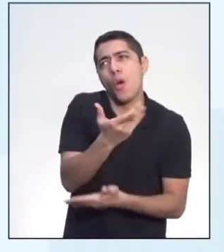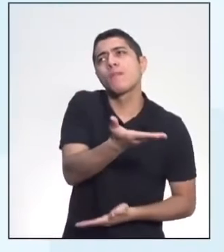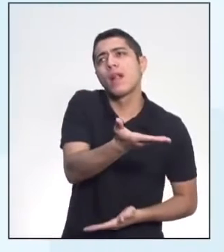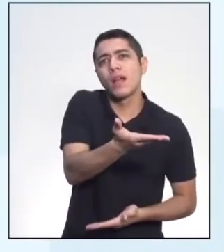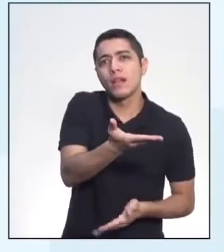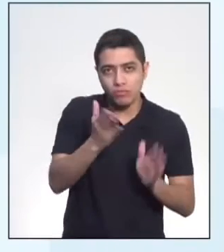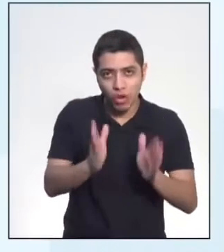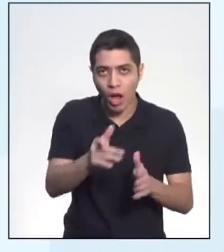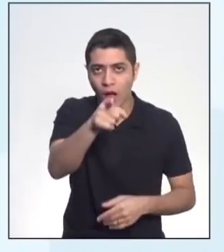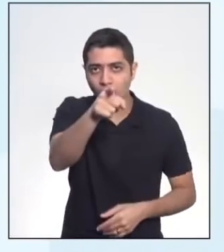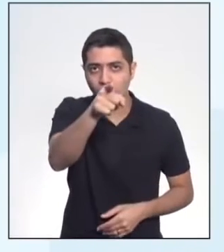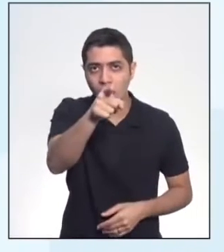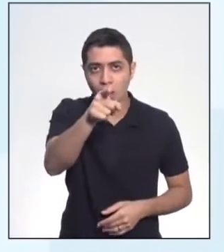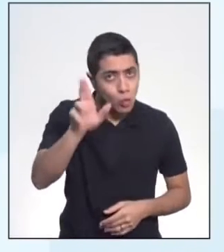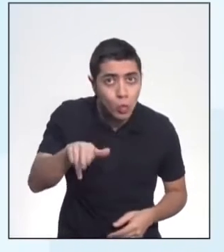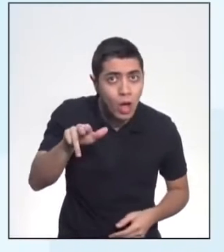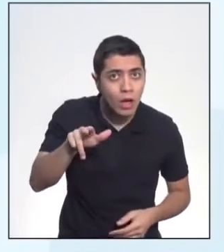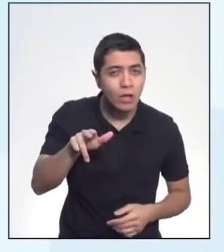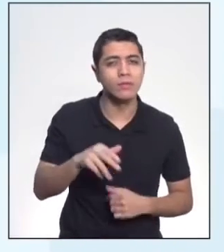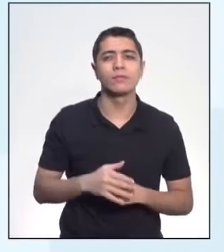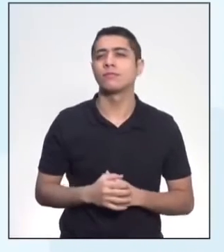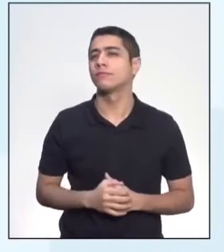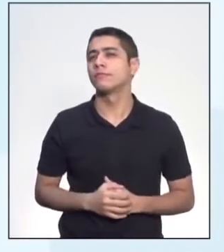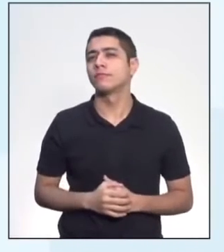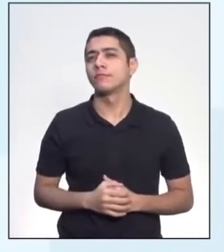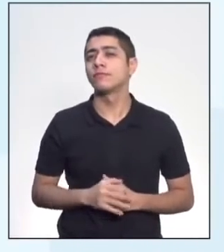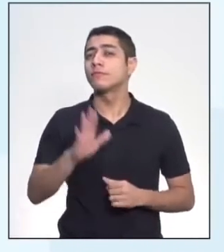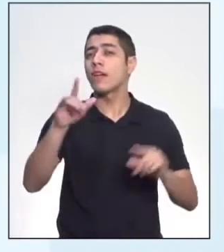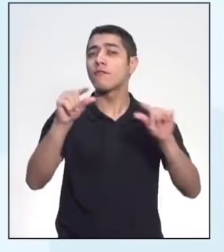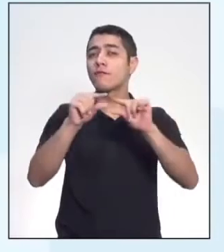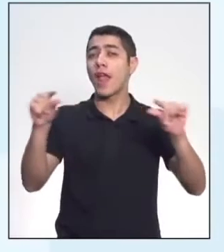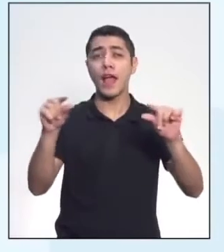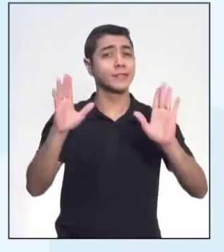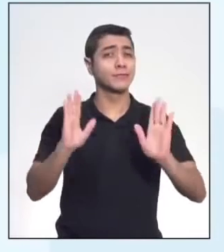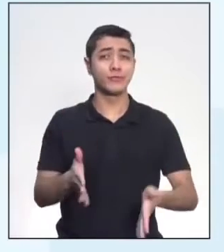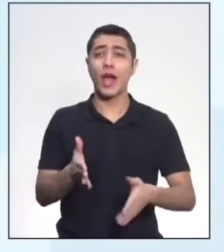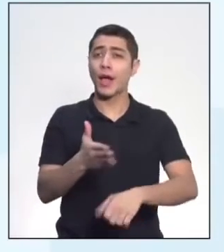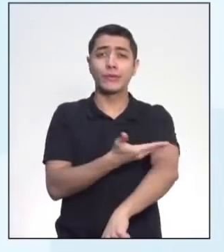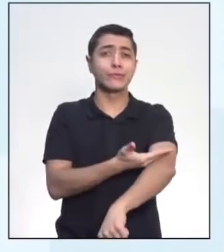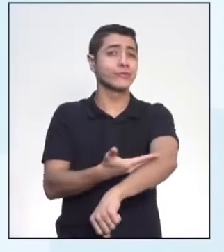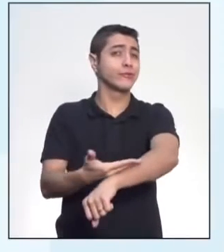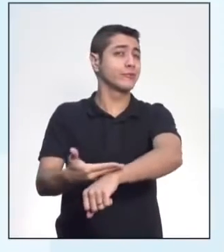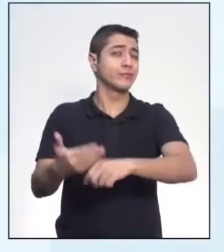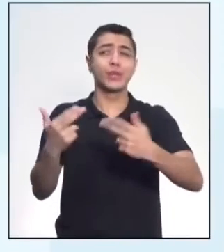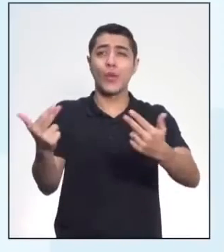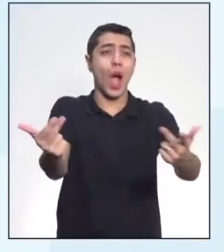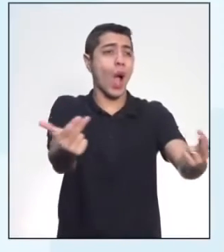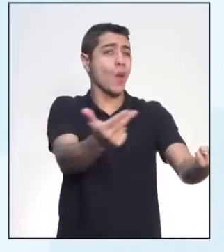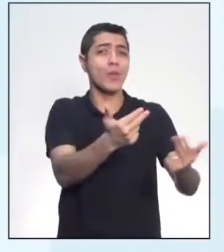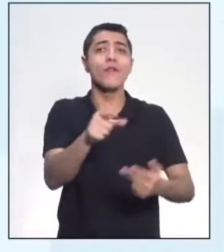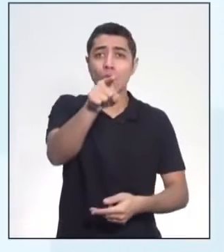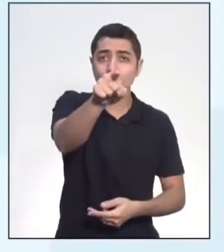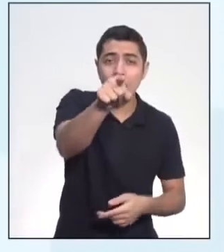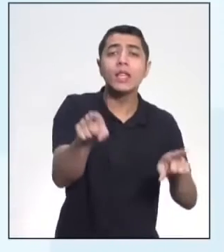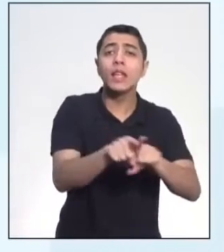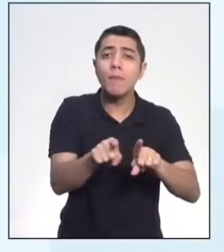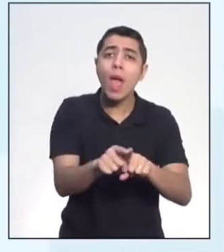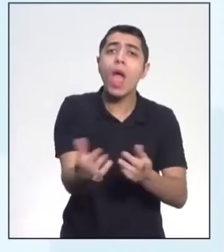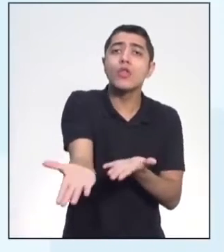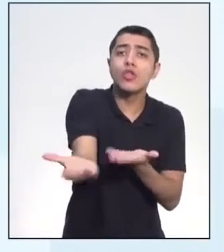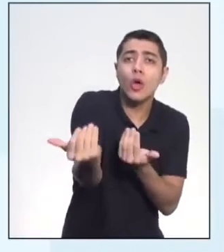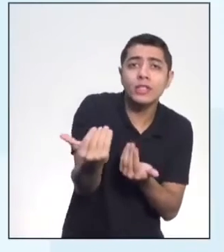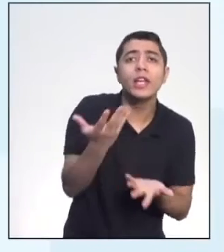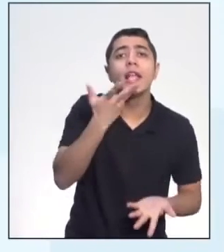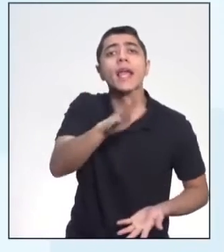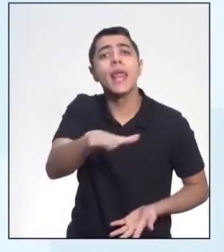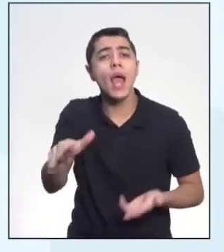que está por trás dessa frase tão comum para você e para muitos outros adolescentes e crianças? Não é para responder